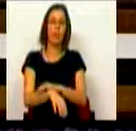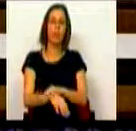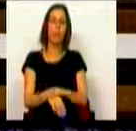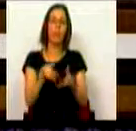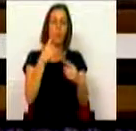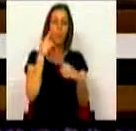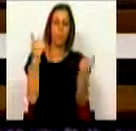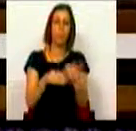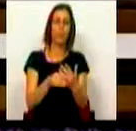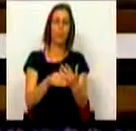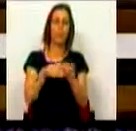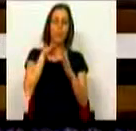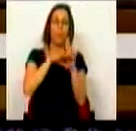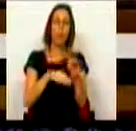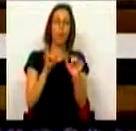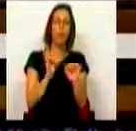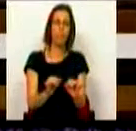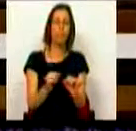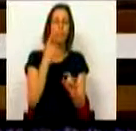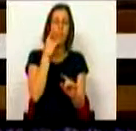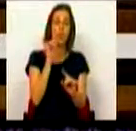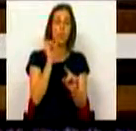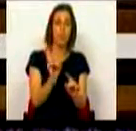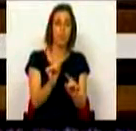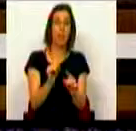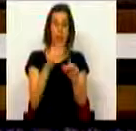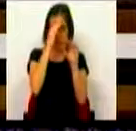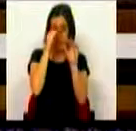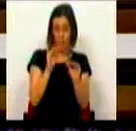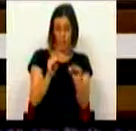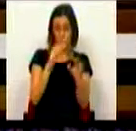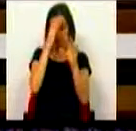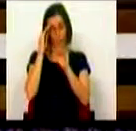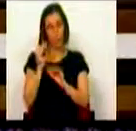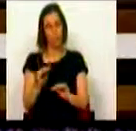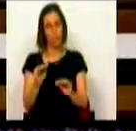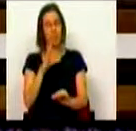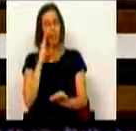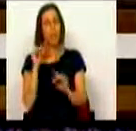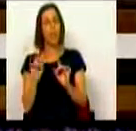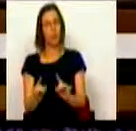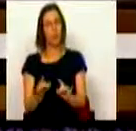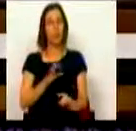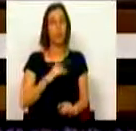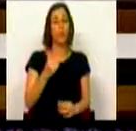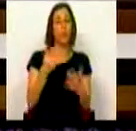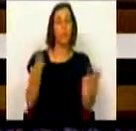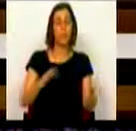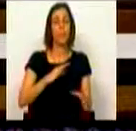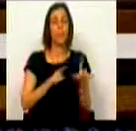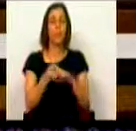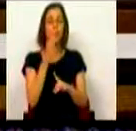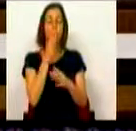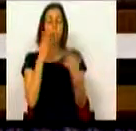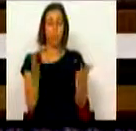destes públicos nos programas de ativação, em particular na educação e formação de adultos. Sr. Presidente, senhoras e senhores